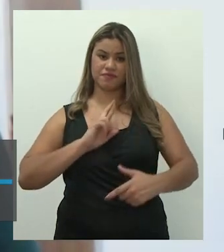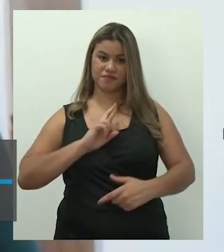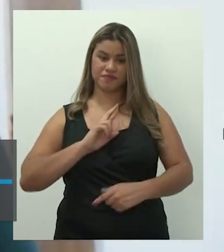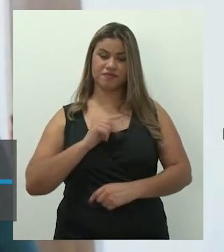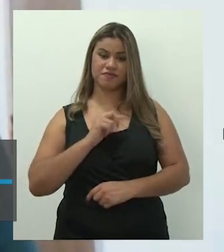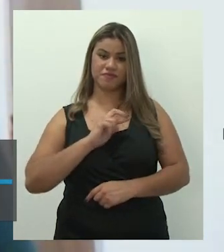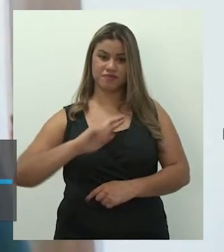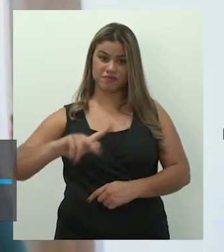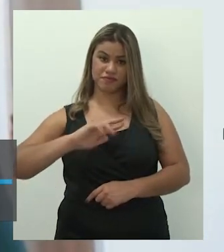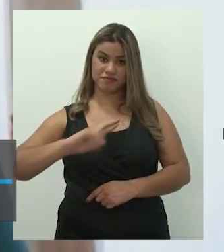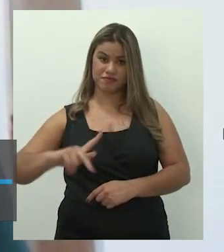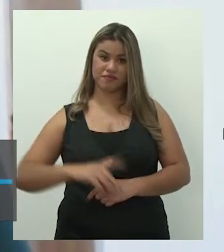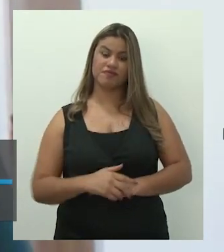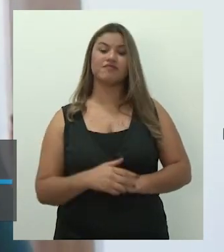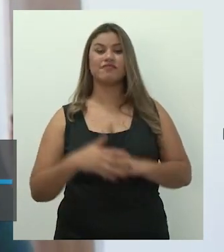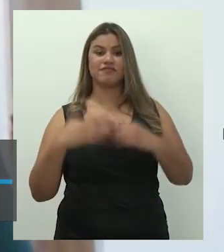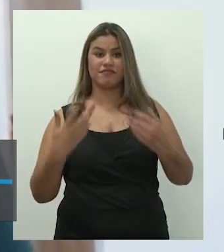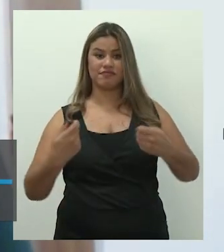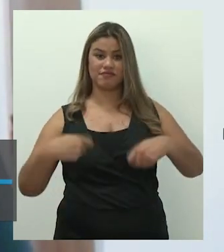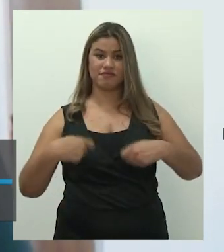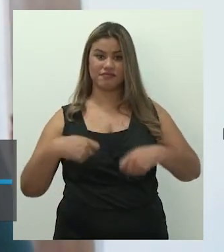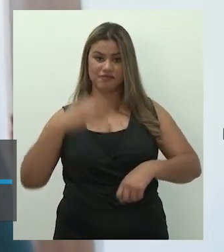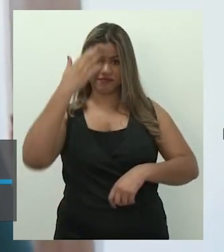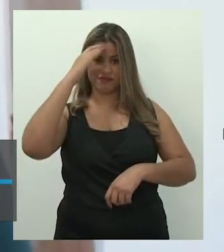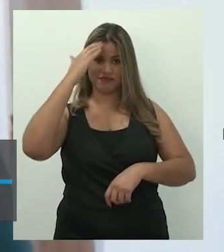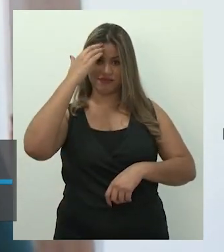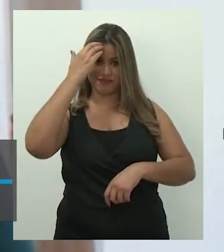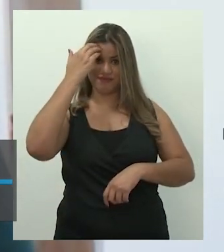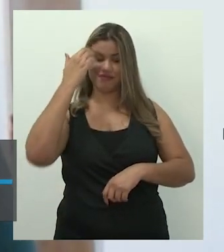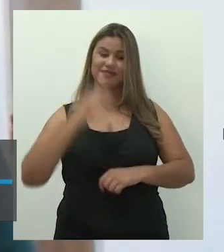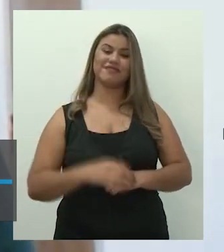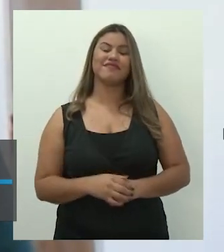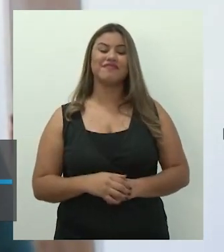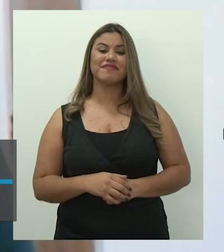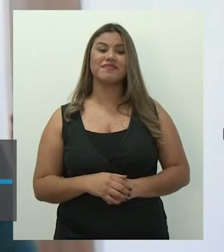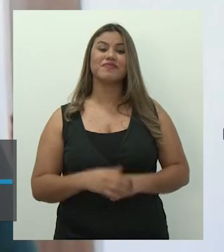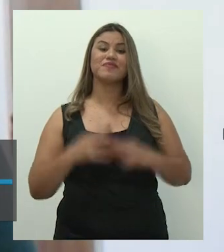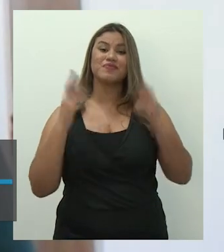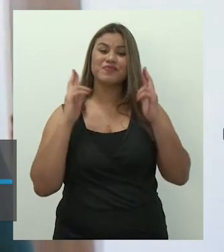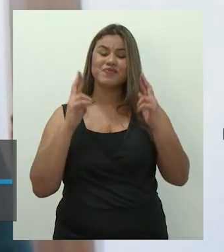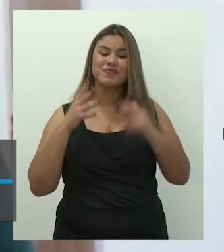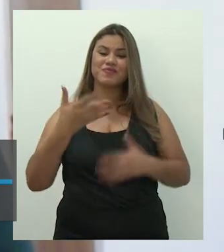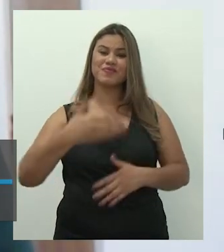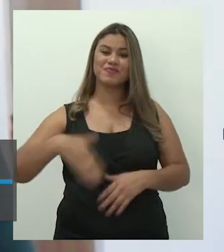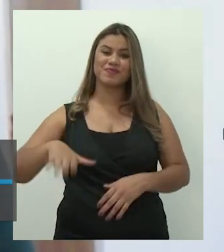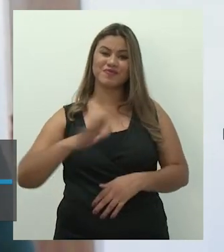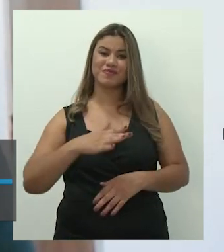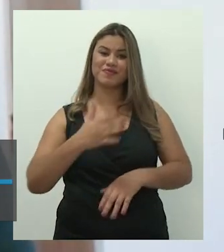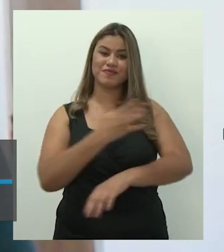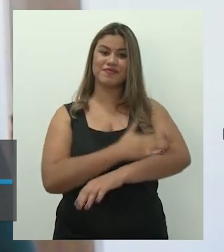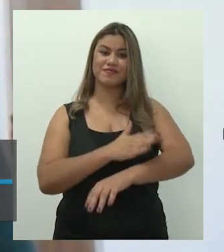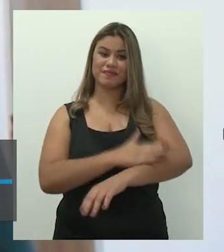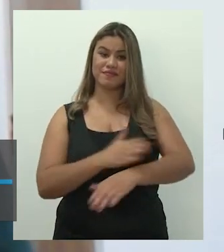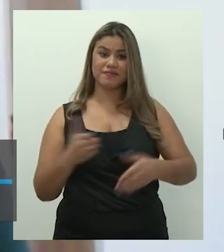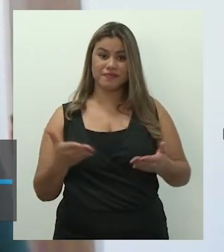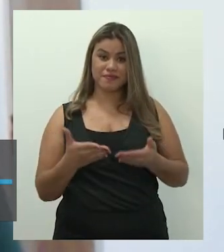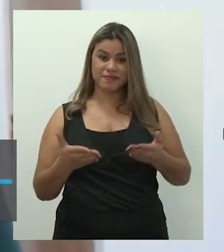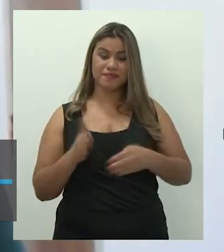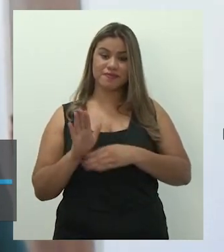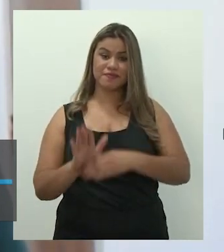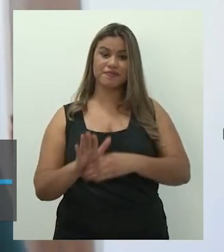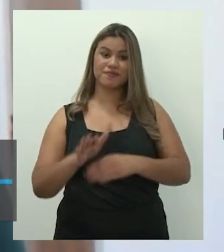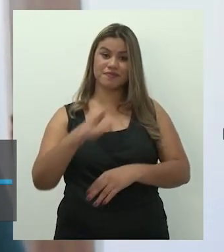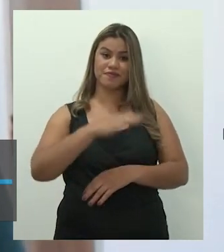em mente quando vocês forem trabalhar com os fractais. Eu espero que nossa TPC de hoje, nossa TPC tenha